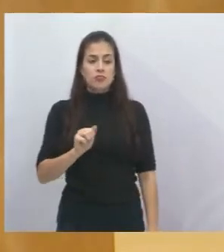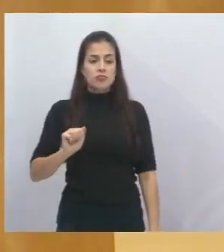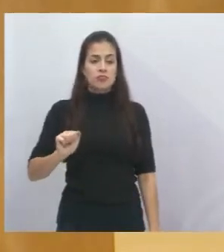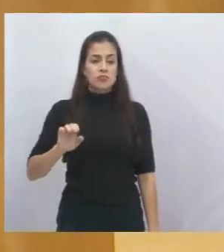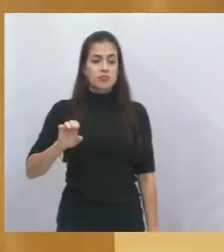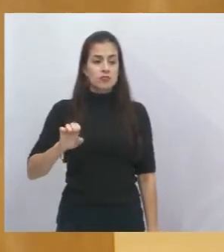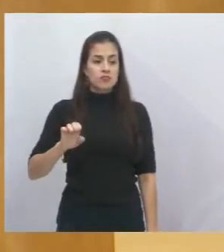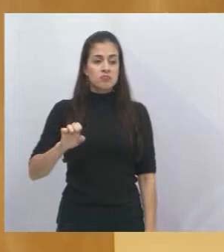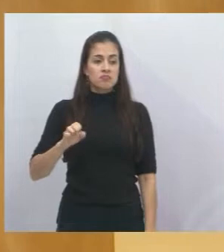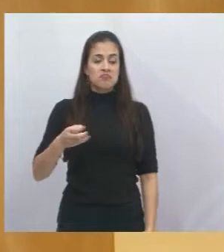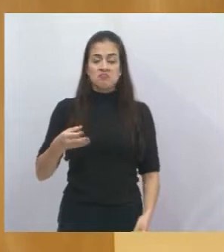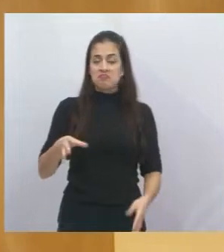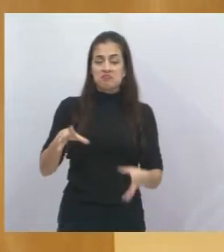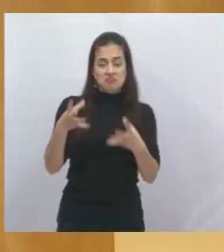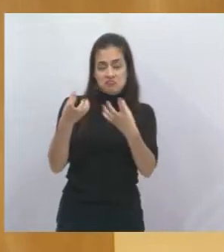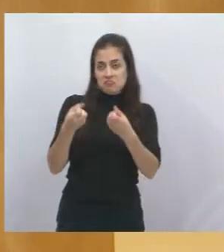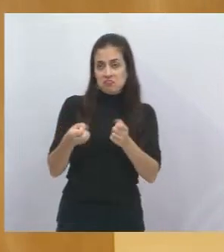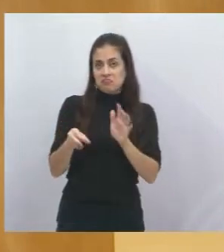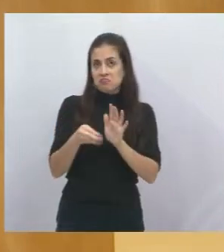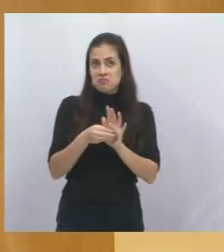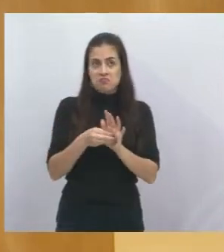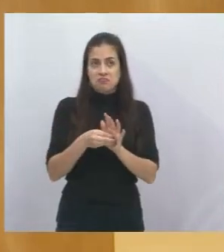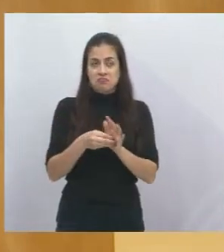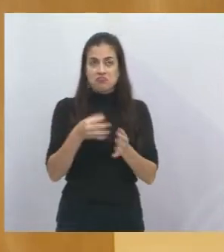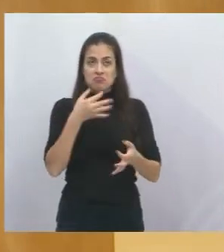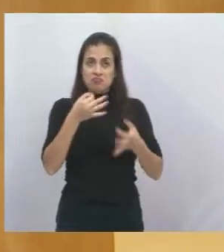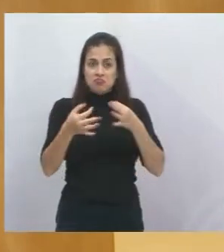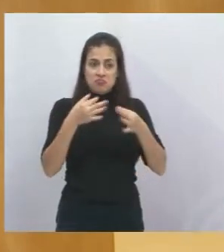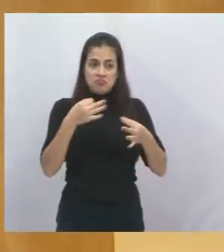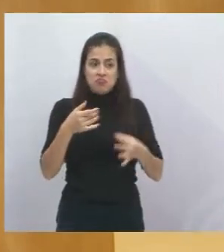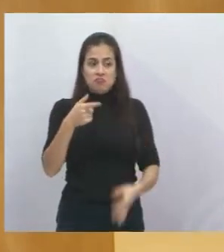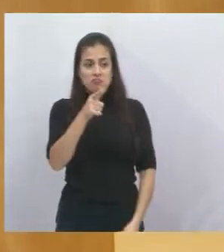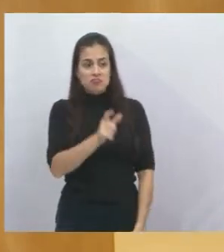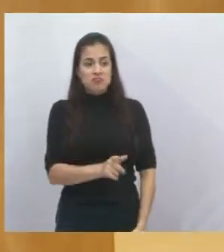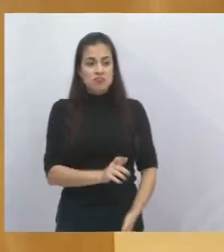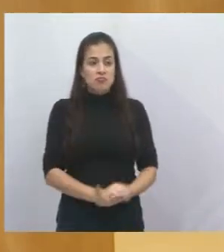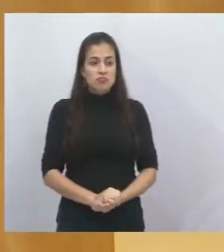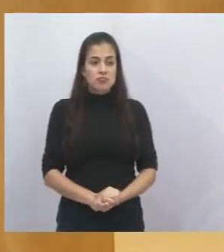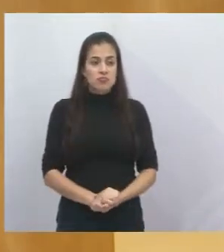Então, eu acho que é um projeto que está faltando um pouco mais de... Você queria falar, Flavinho?